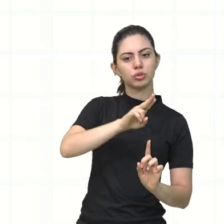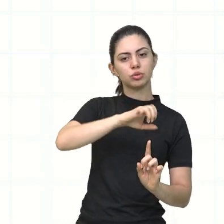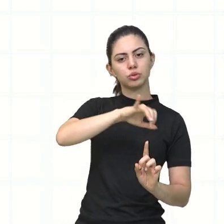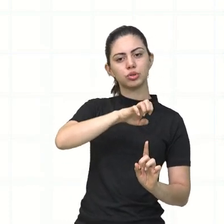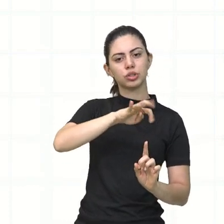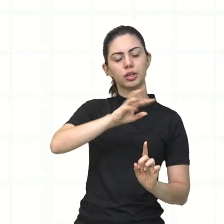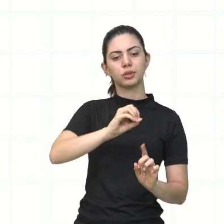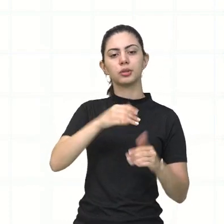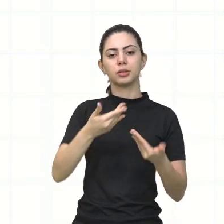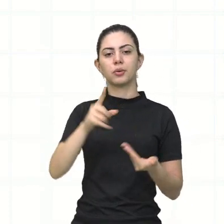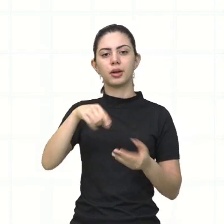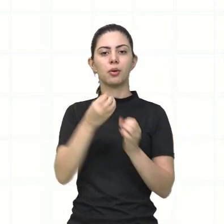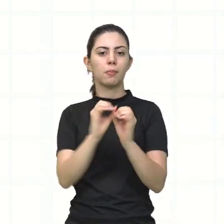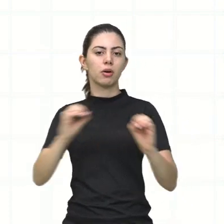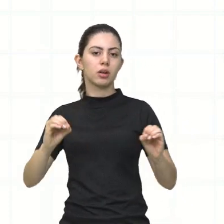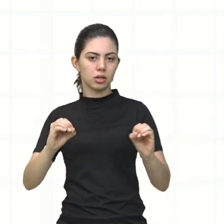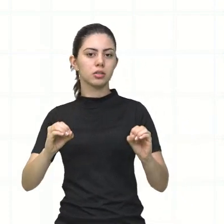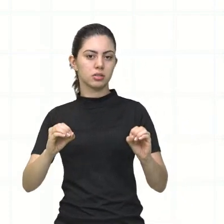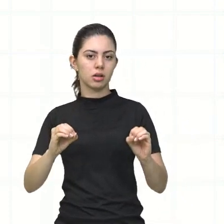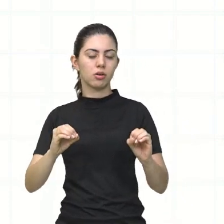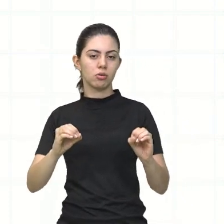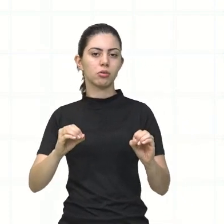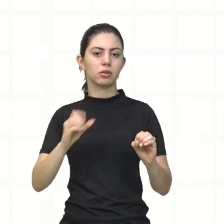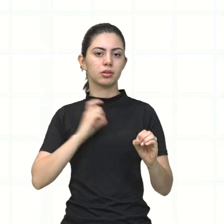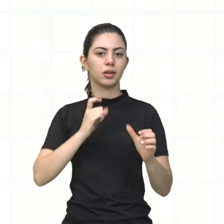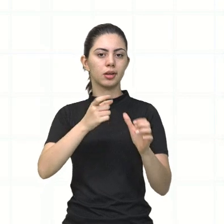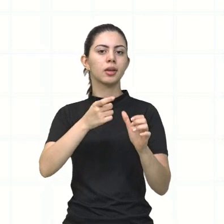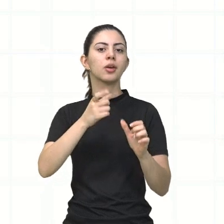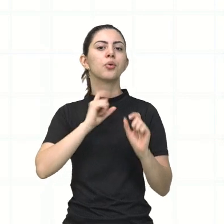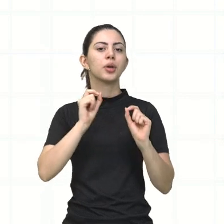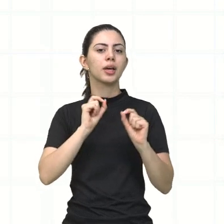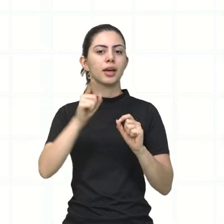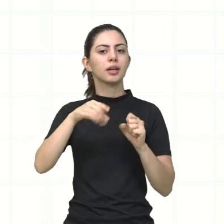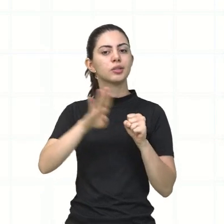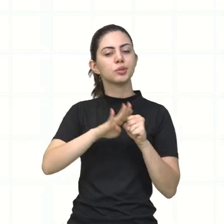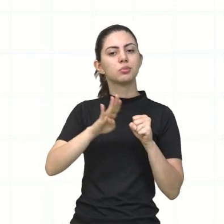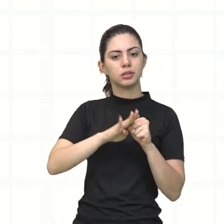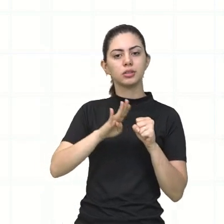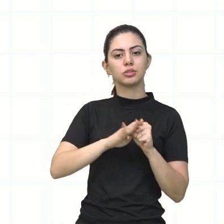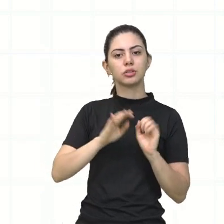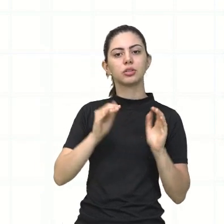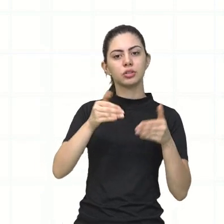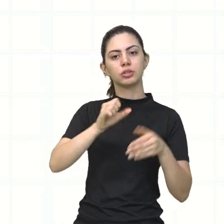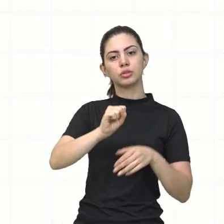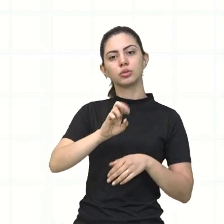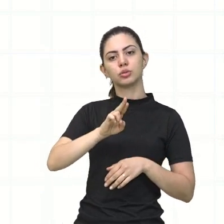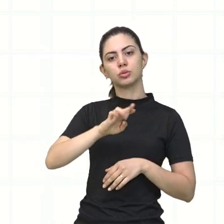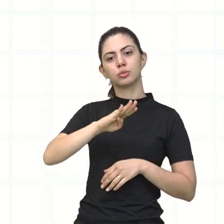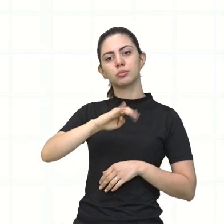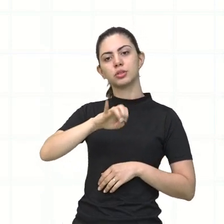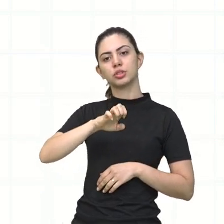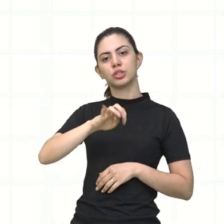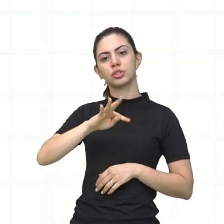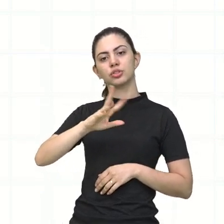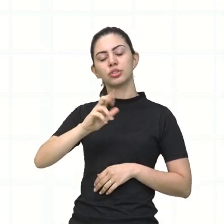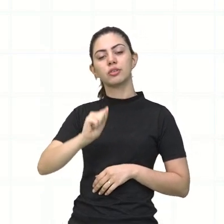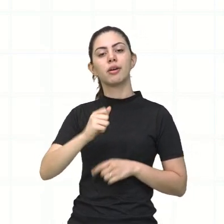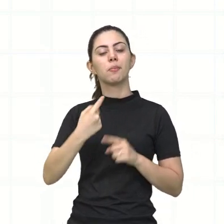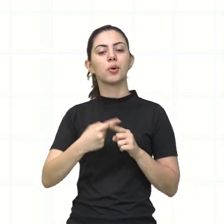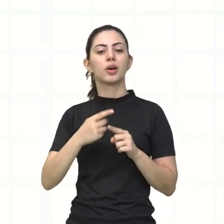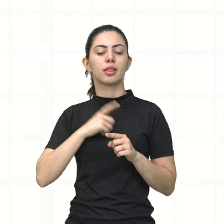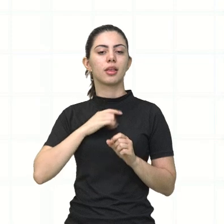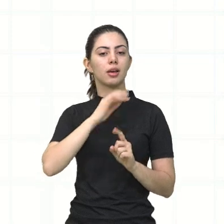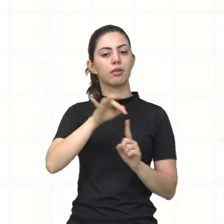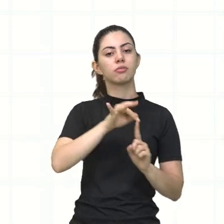ela é substantiva, subjetiva. Substantiva porque funciona como um substantivo e subjetiva porque tem a função